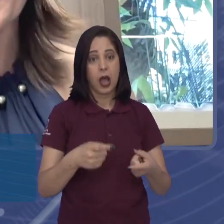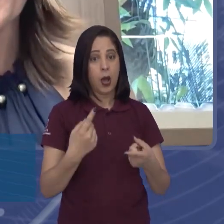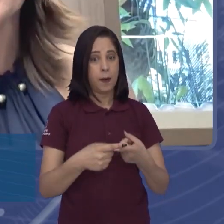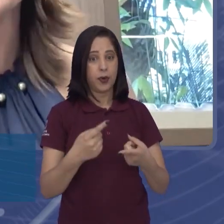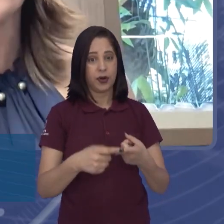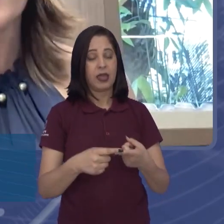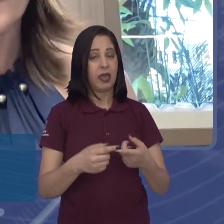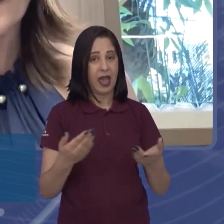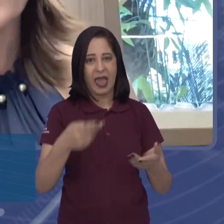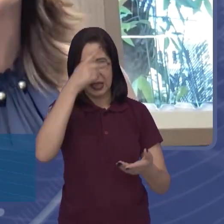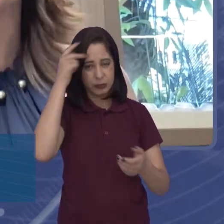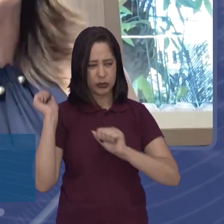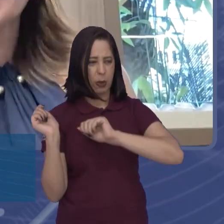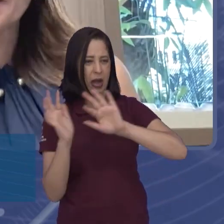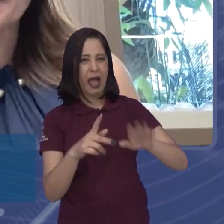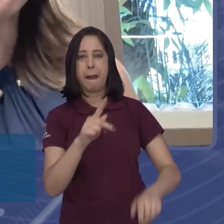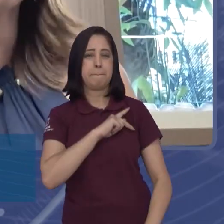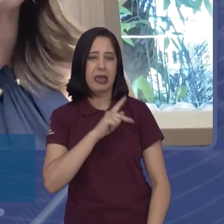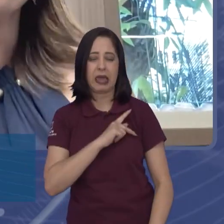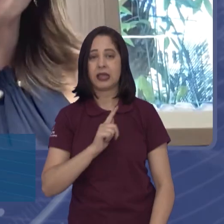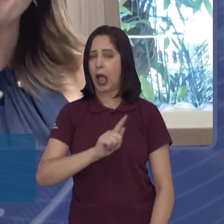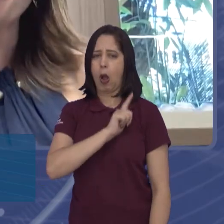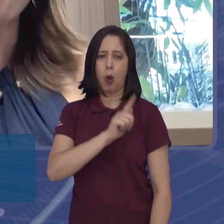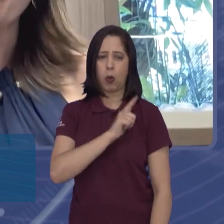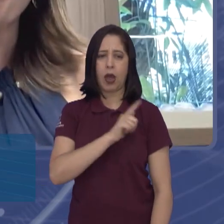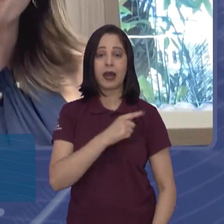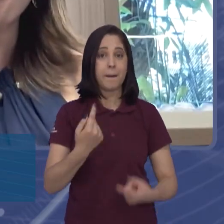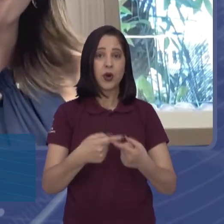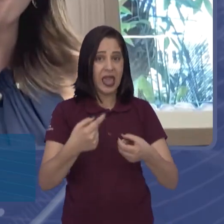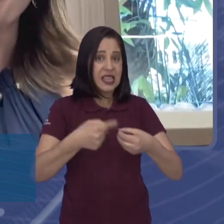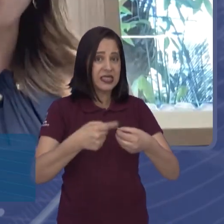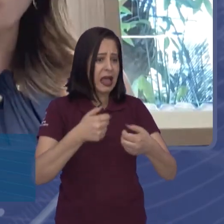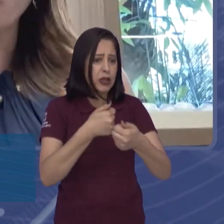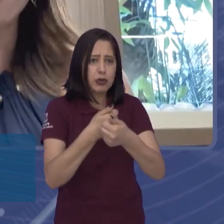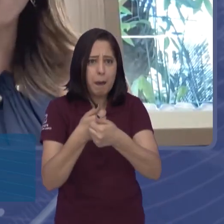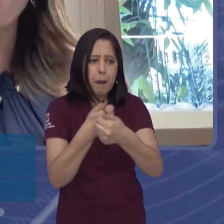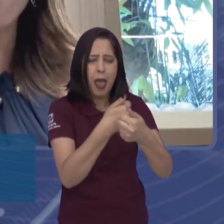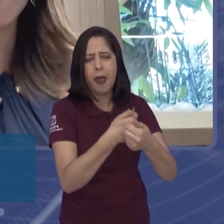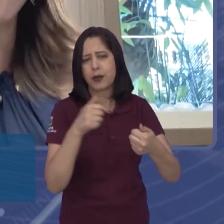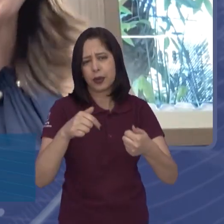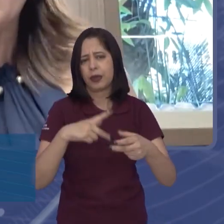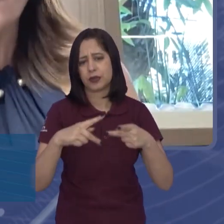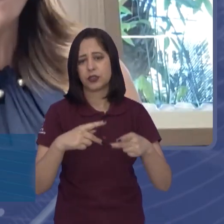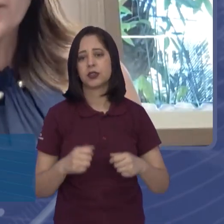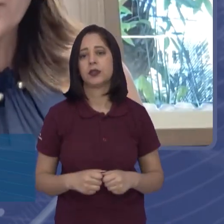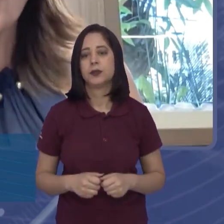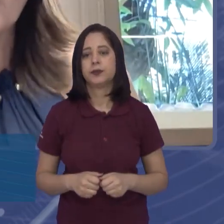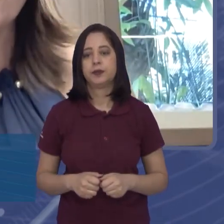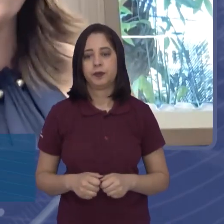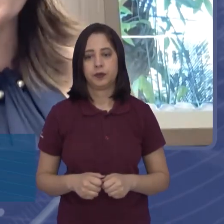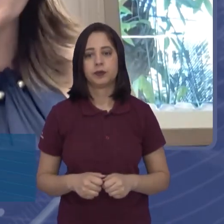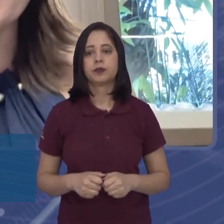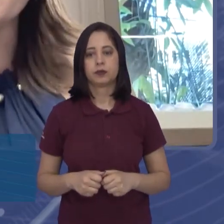movimentação fique mais intensa, Pinda, Guará e por aí vai, que são cidades que ainda estão aqui nesse eixo, né?